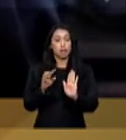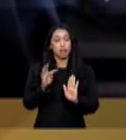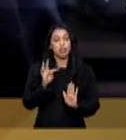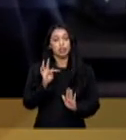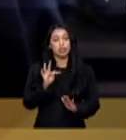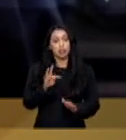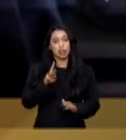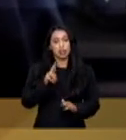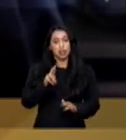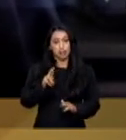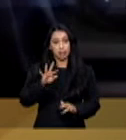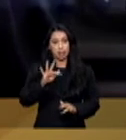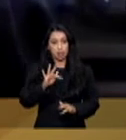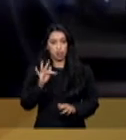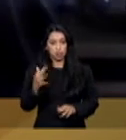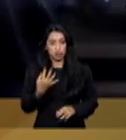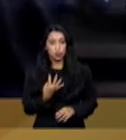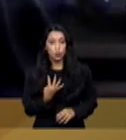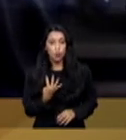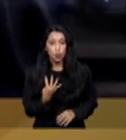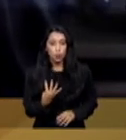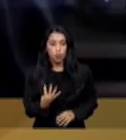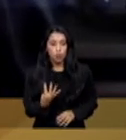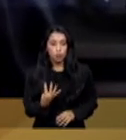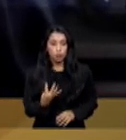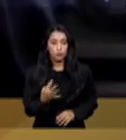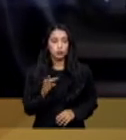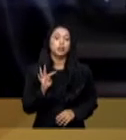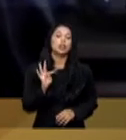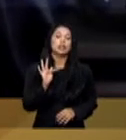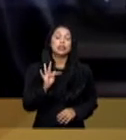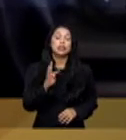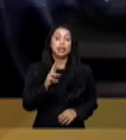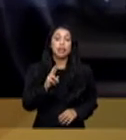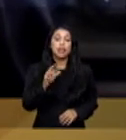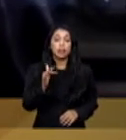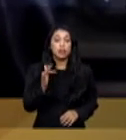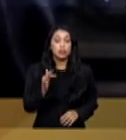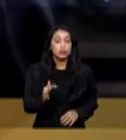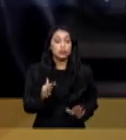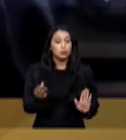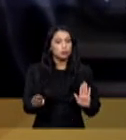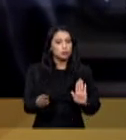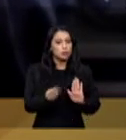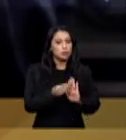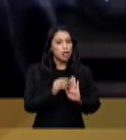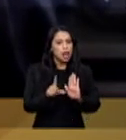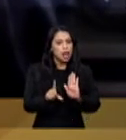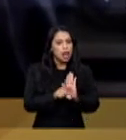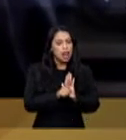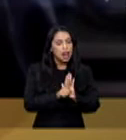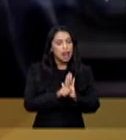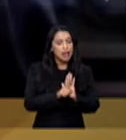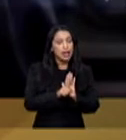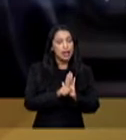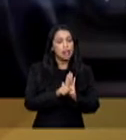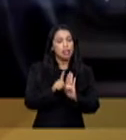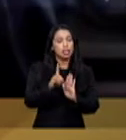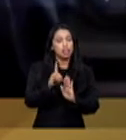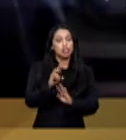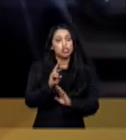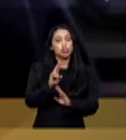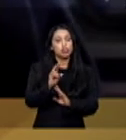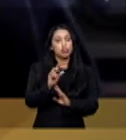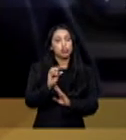relator, ministro Luiz Roberto Barroso. O TRF-4, neste caso, aplicou a lei de drogas, o artigo